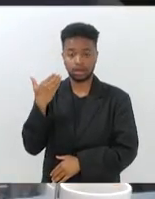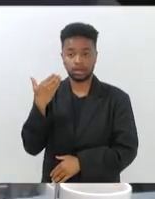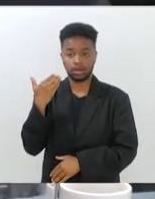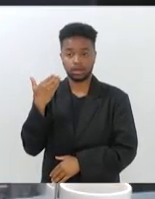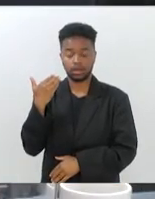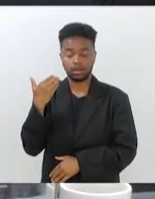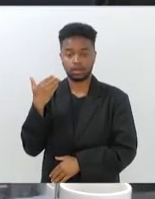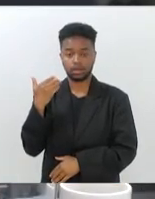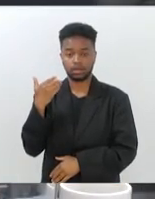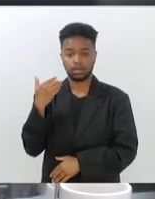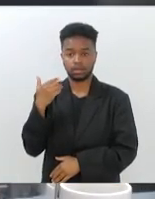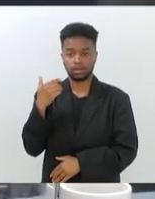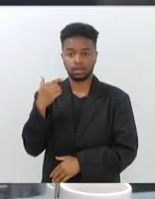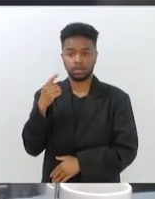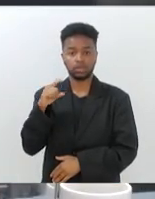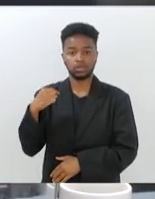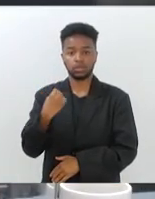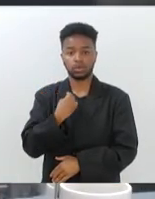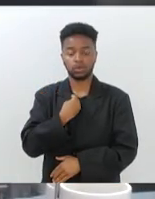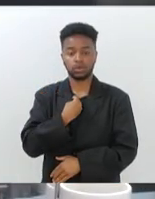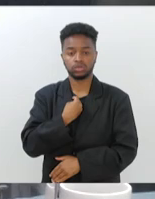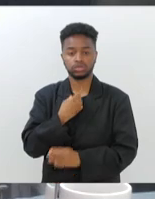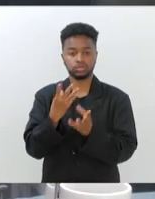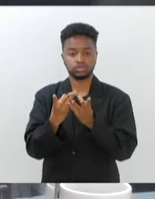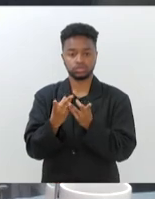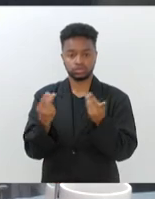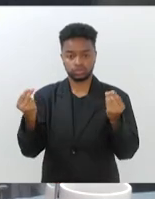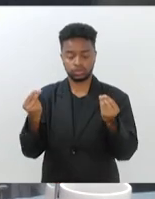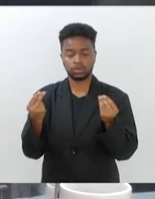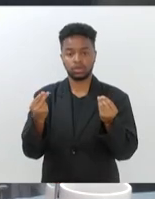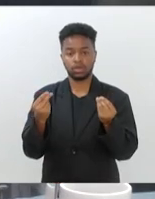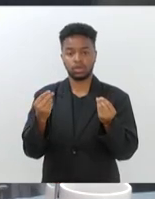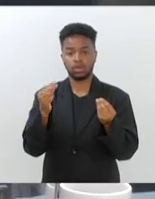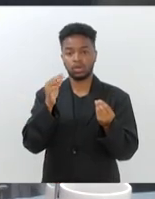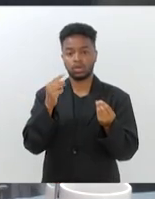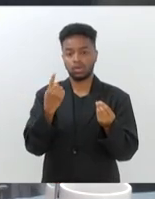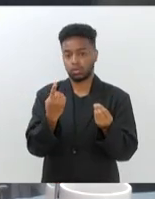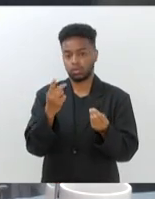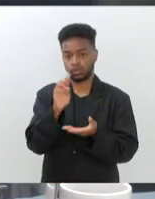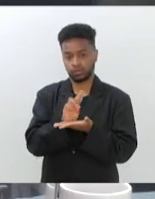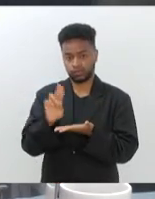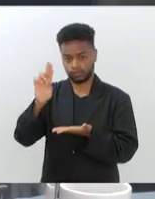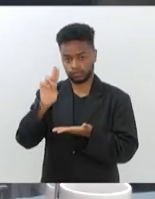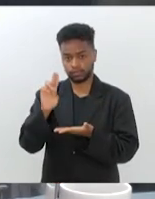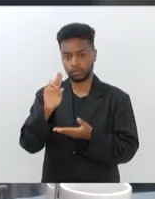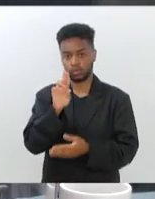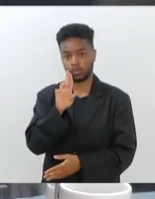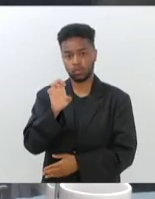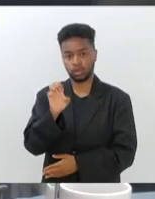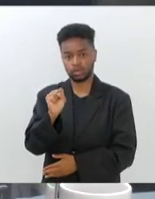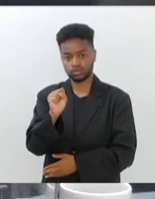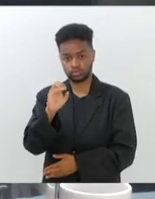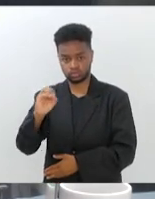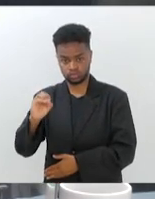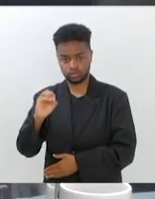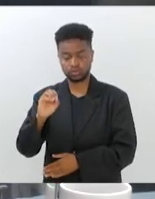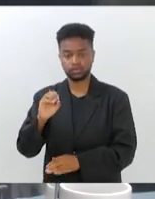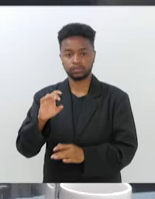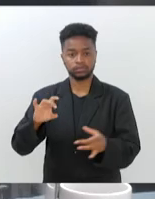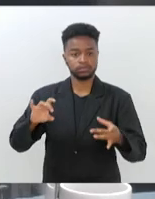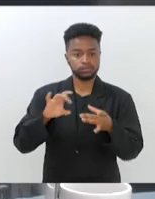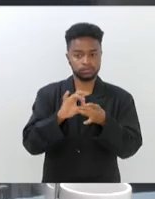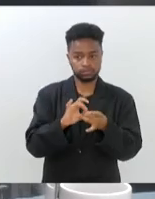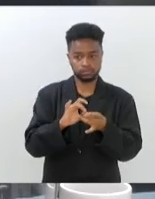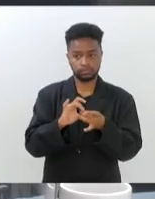fizemos extinguimos uma universidade no estado ao eo ela foi integrada o campus todo o